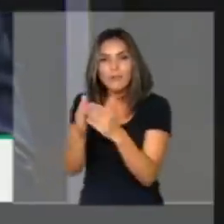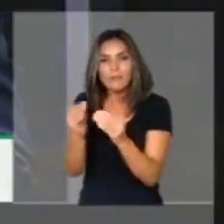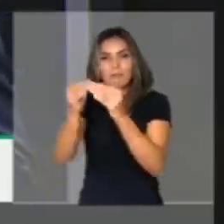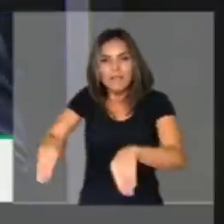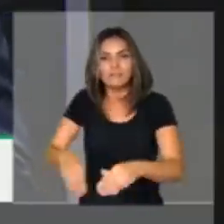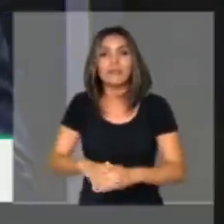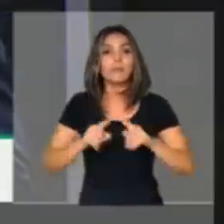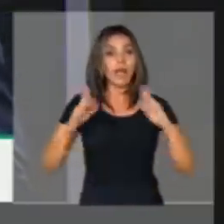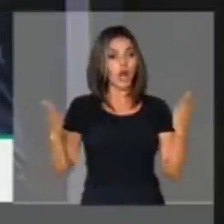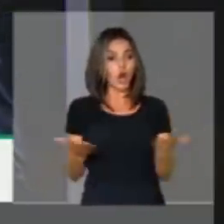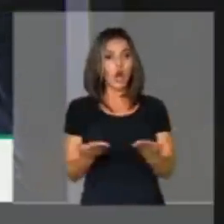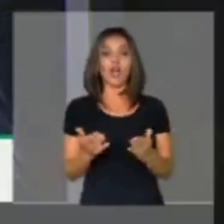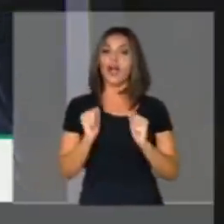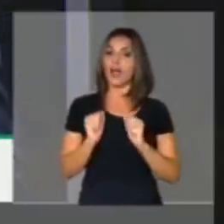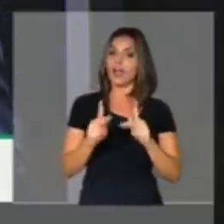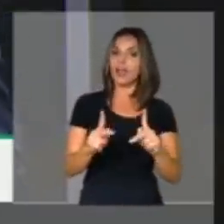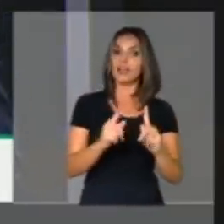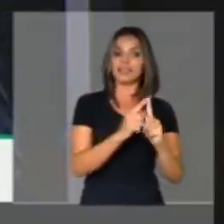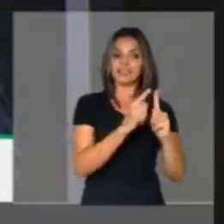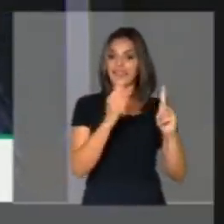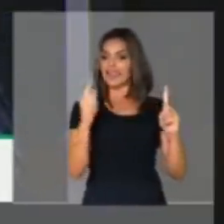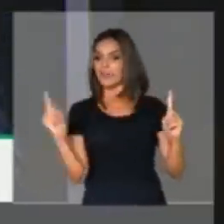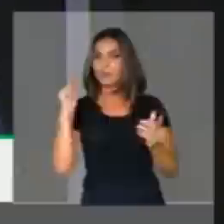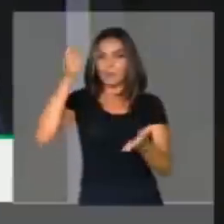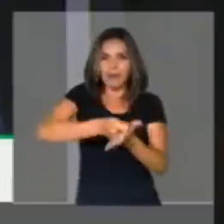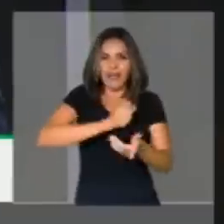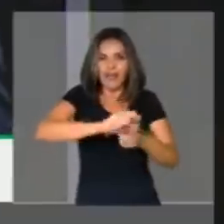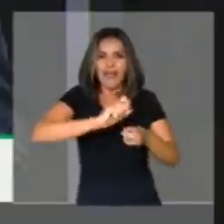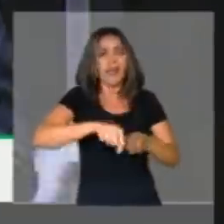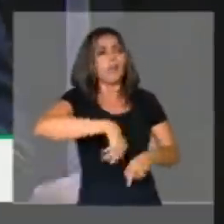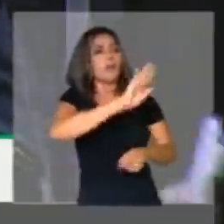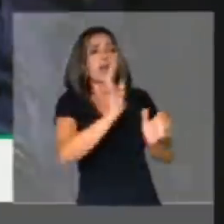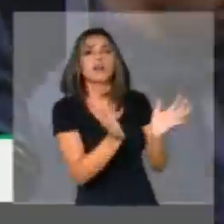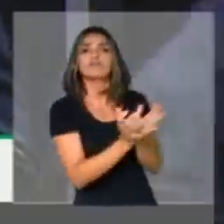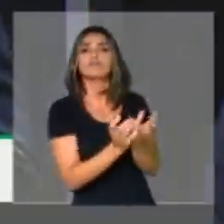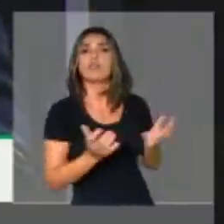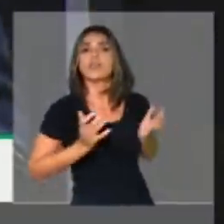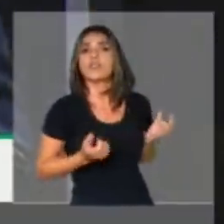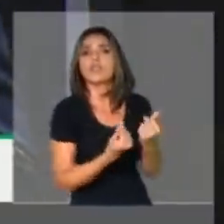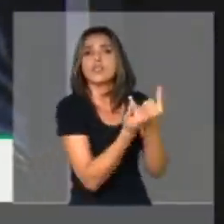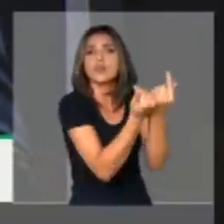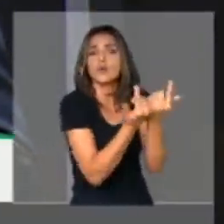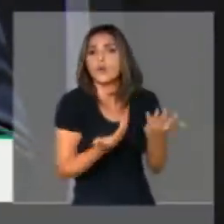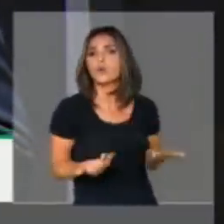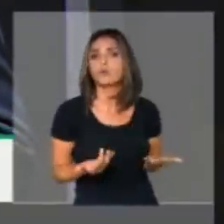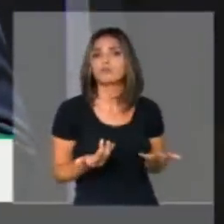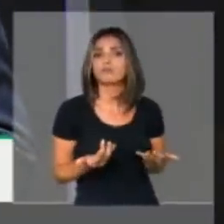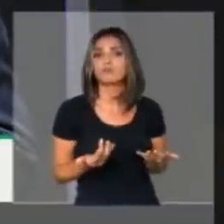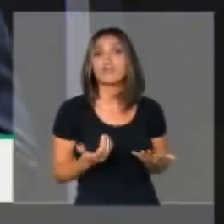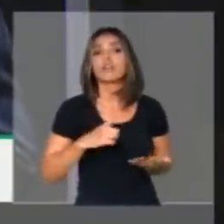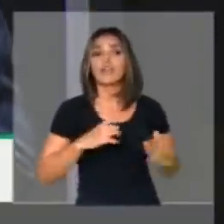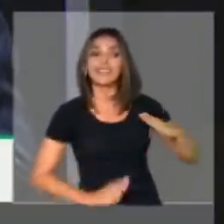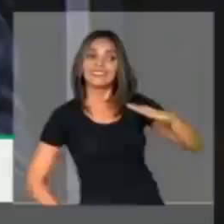quem se aposenta por tempo de contribuição é justamente o mais rico, é justamente o cara que se aproxima mais ou